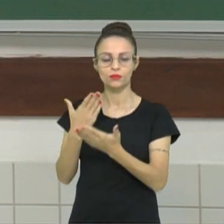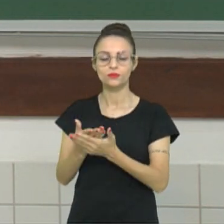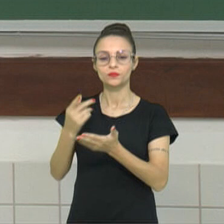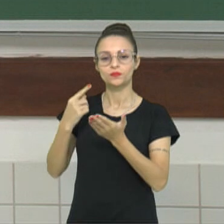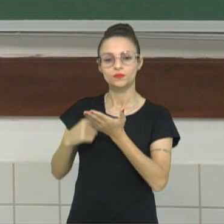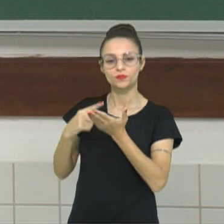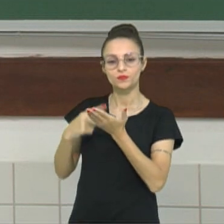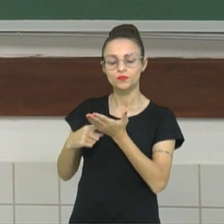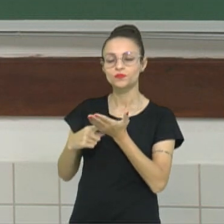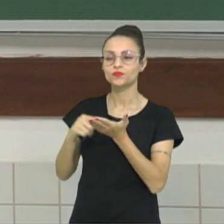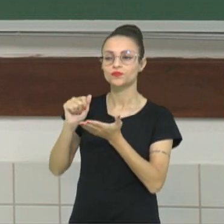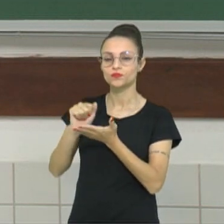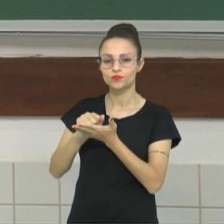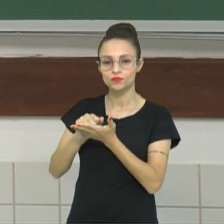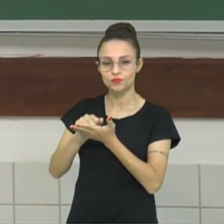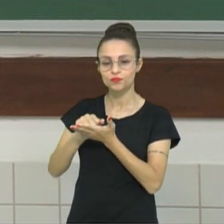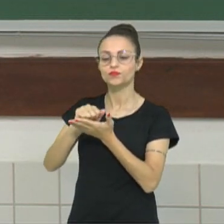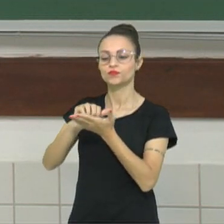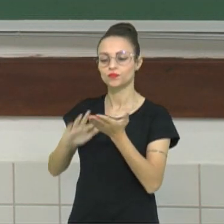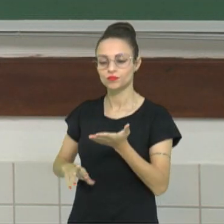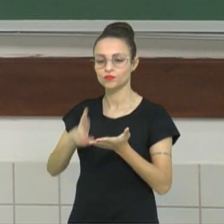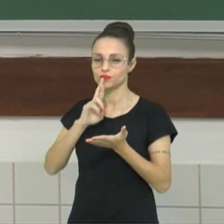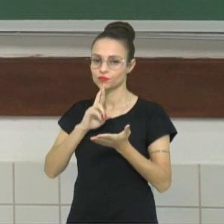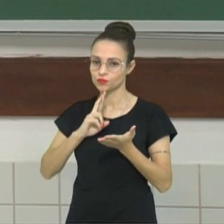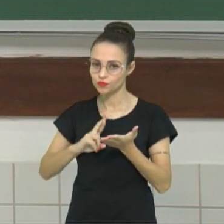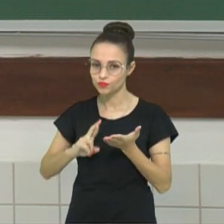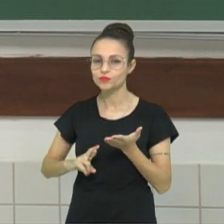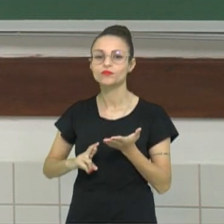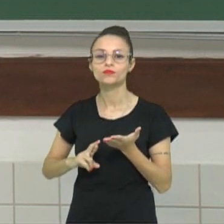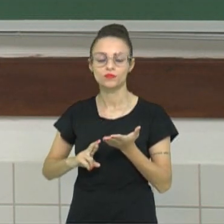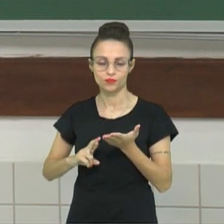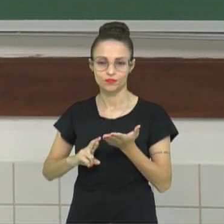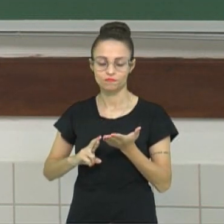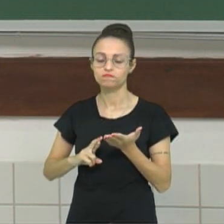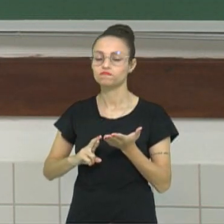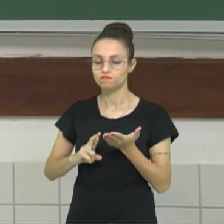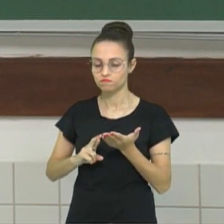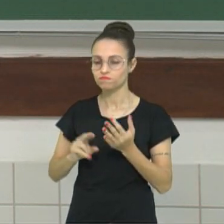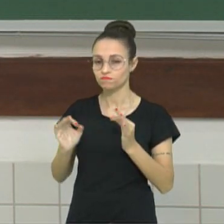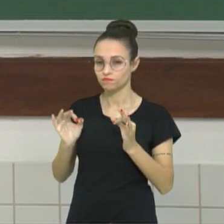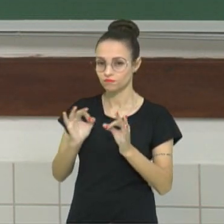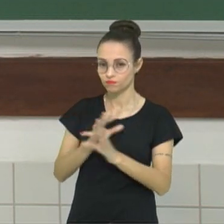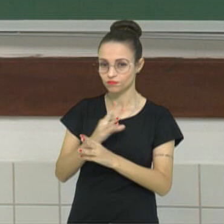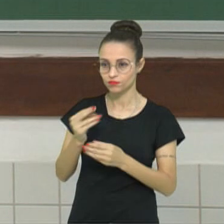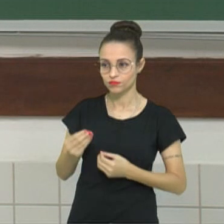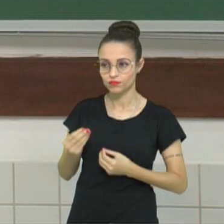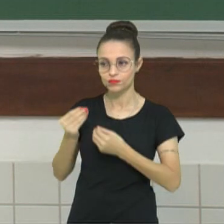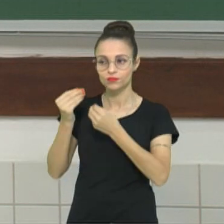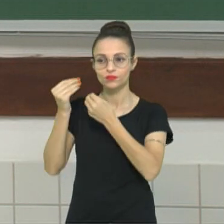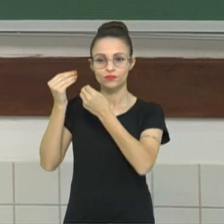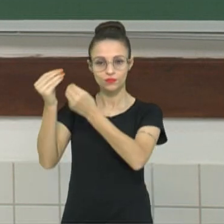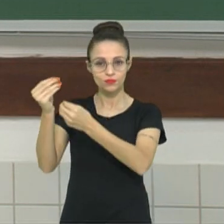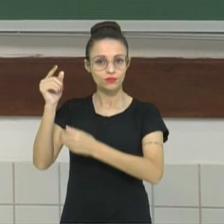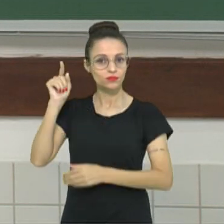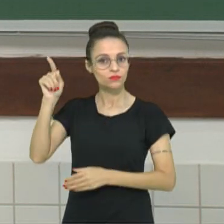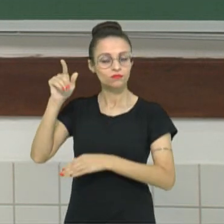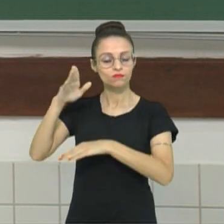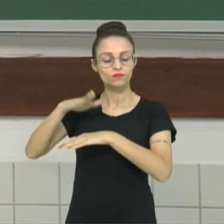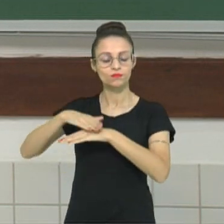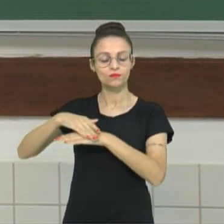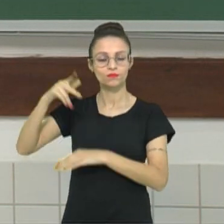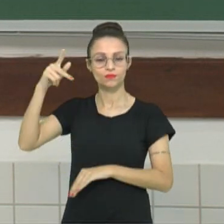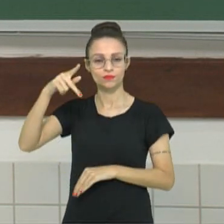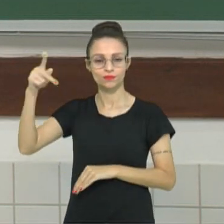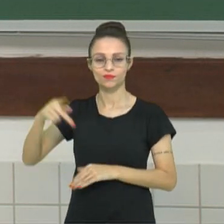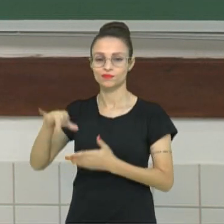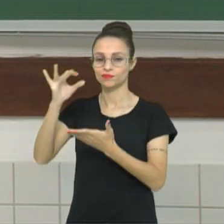esses materiais impressos, leva para casa, faz, né, as atividades, devolve lá que o seu professor vai